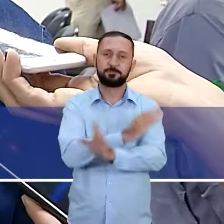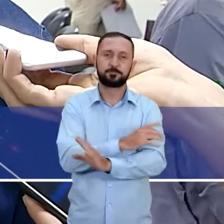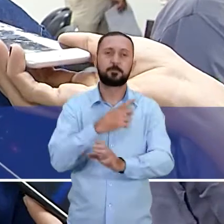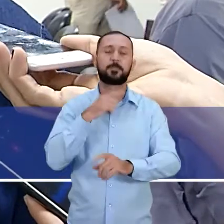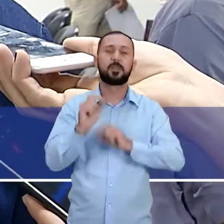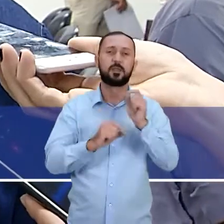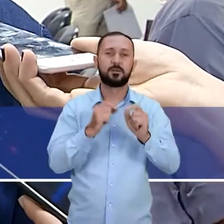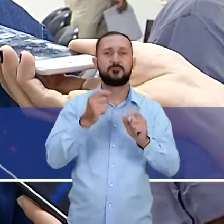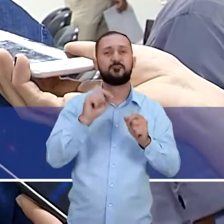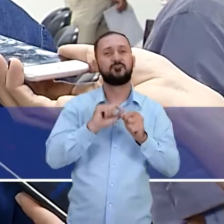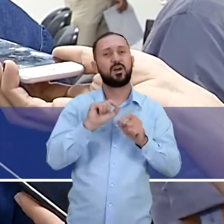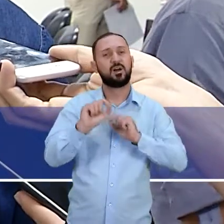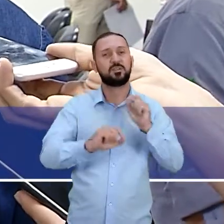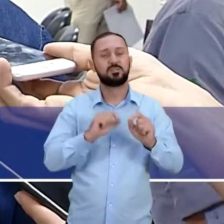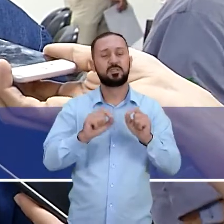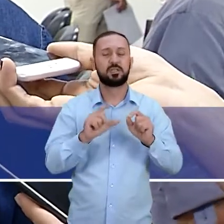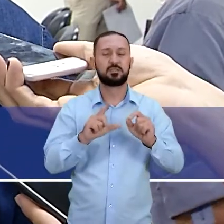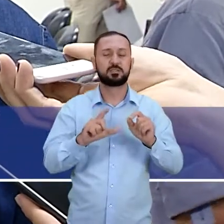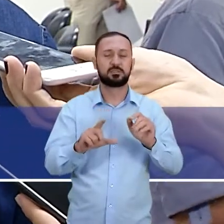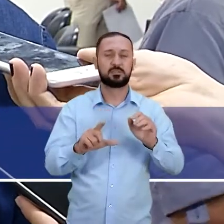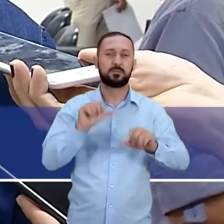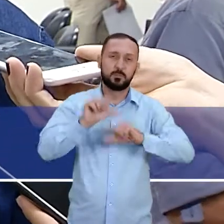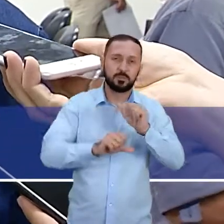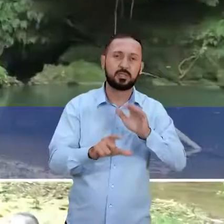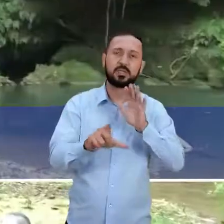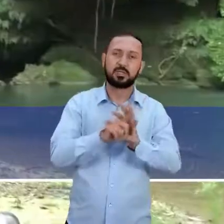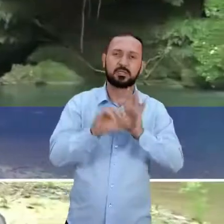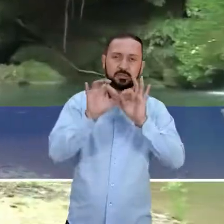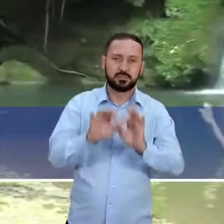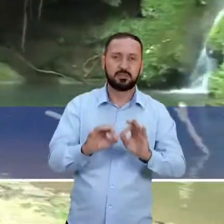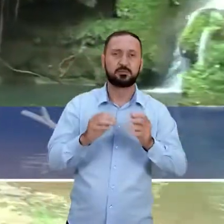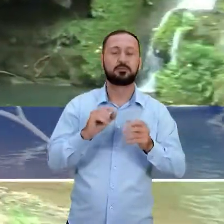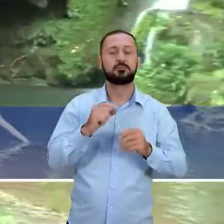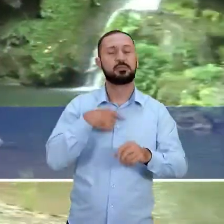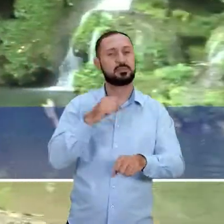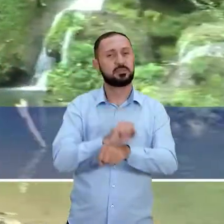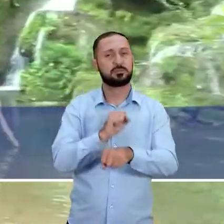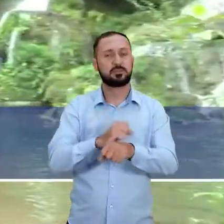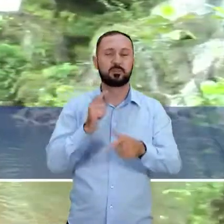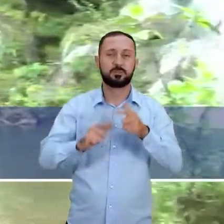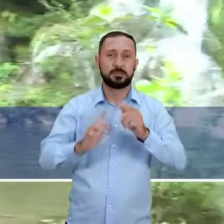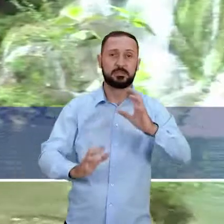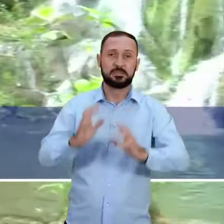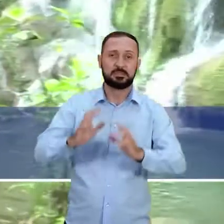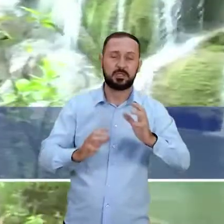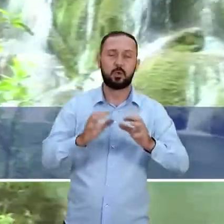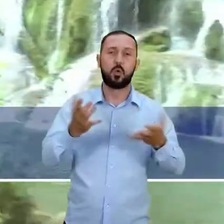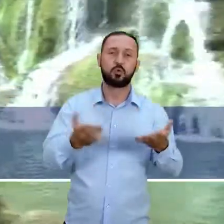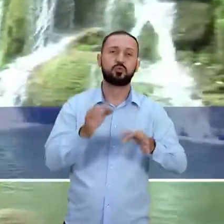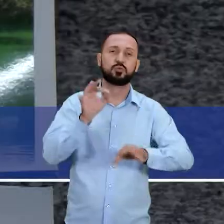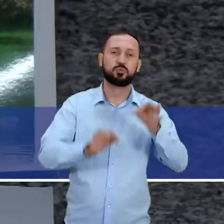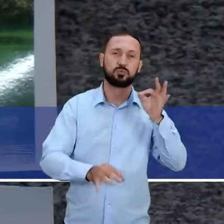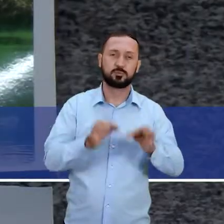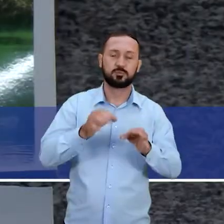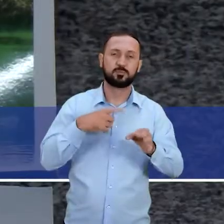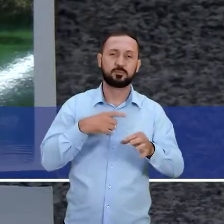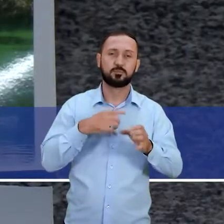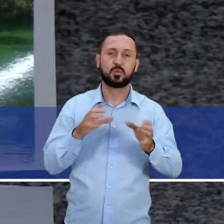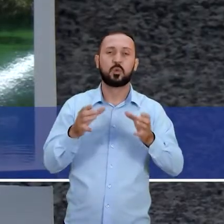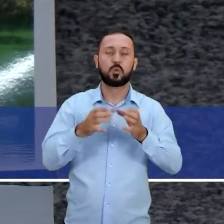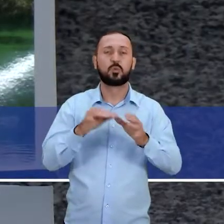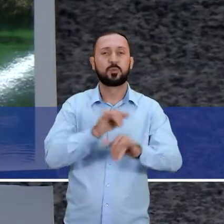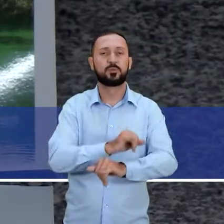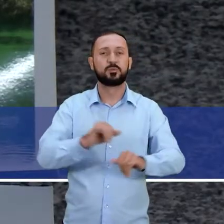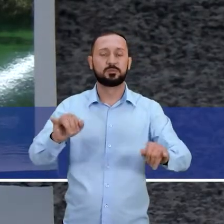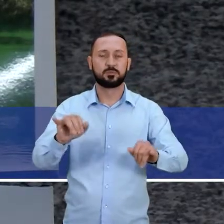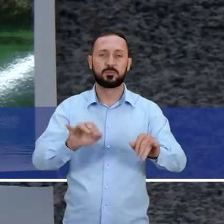é o caminho de se fazer essa legalização desse parque. Enquanto se aguarda uma solução para o impasse, hoje jurídico, nota técnica e